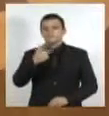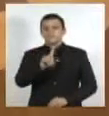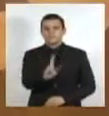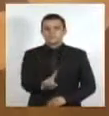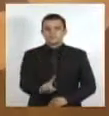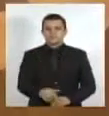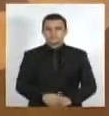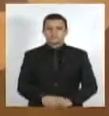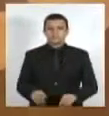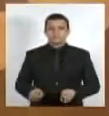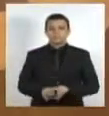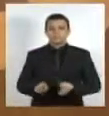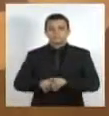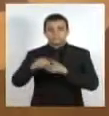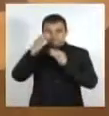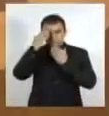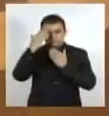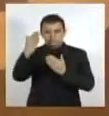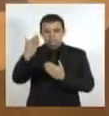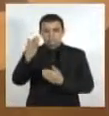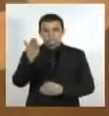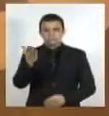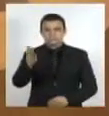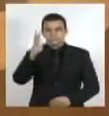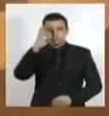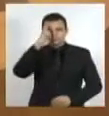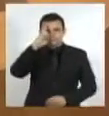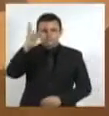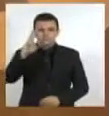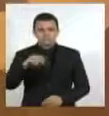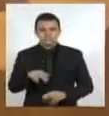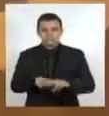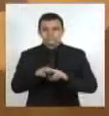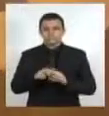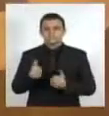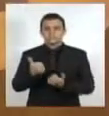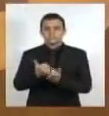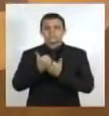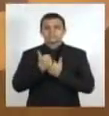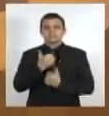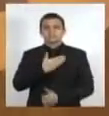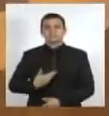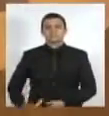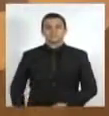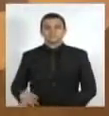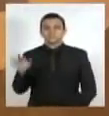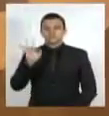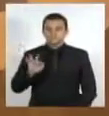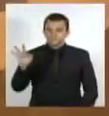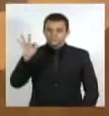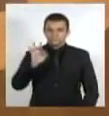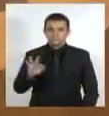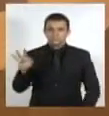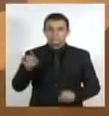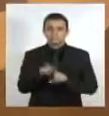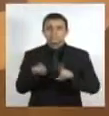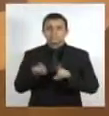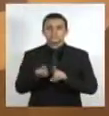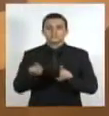e agradecer à Sua Excelência o apoio do governo federal e